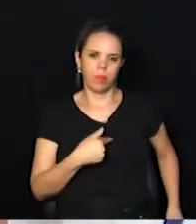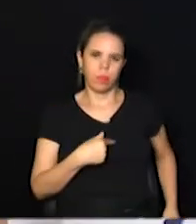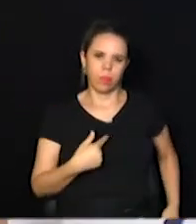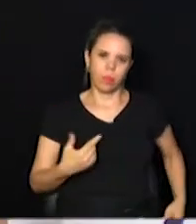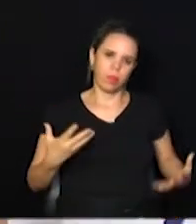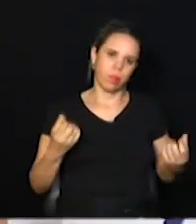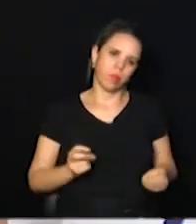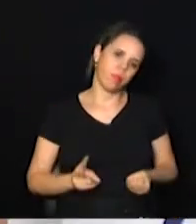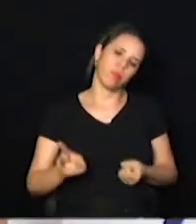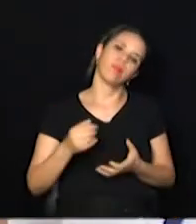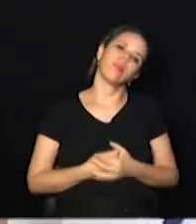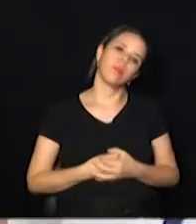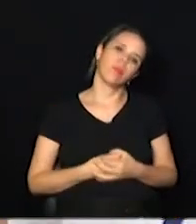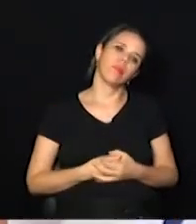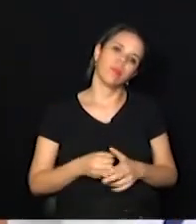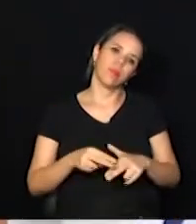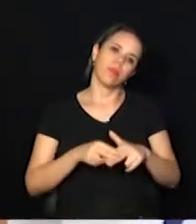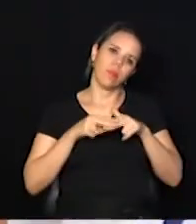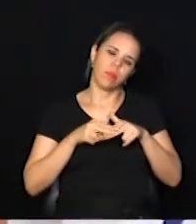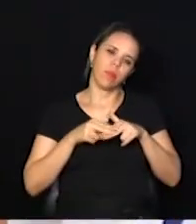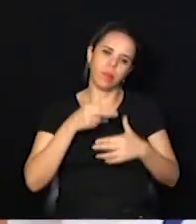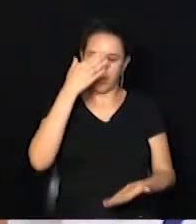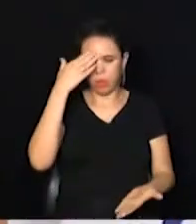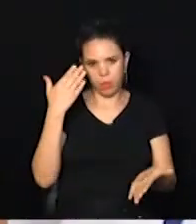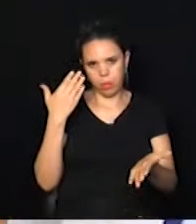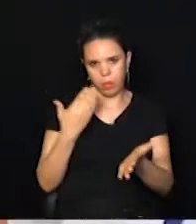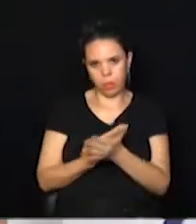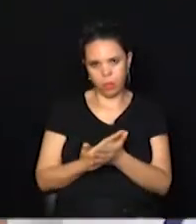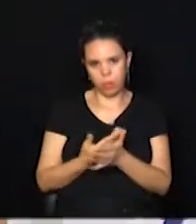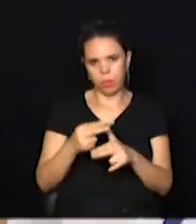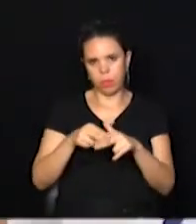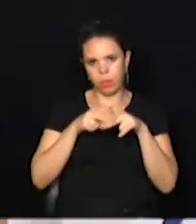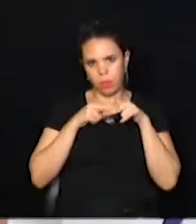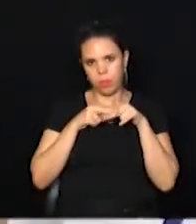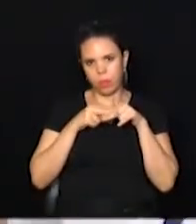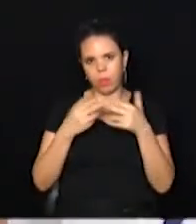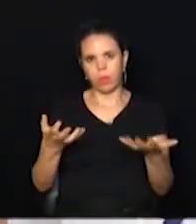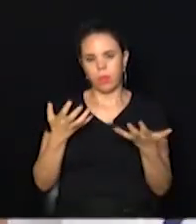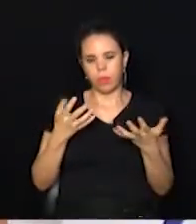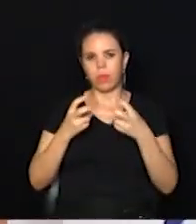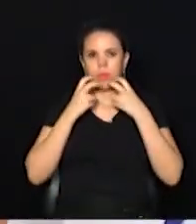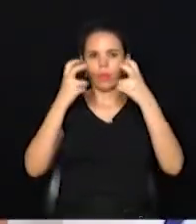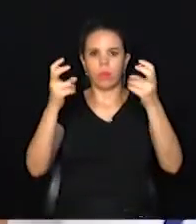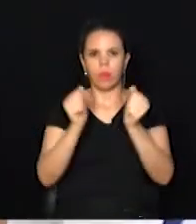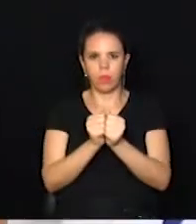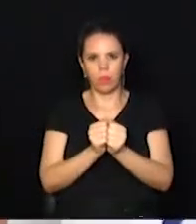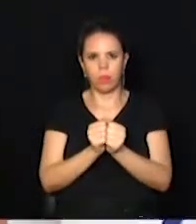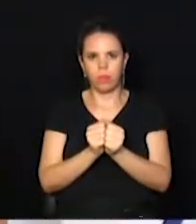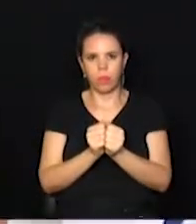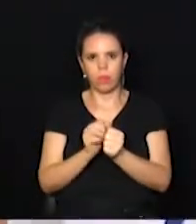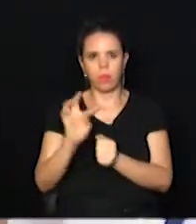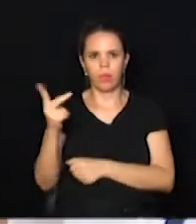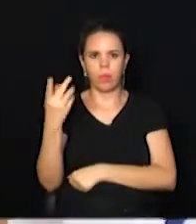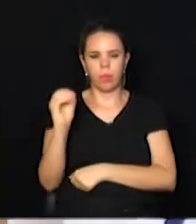vamos continuar. Por isso eu acredito e por isso eu quero gritar junto.